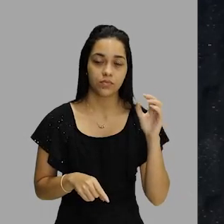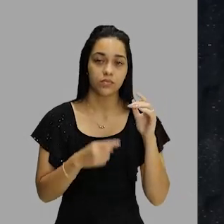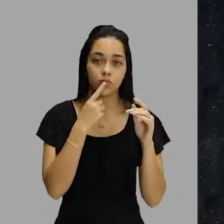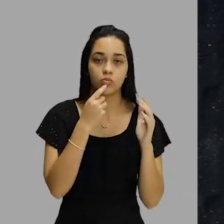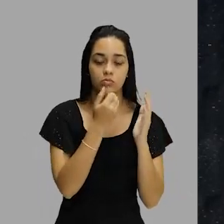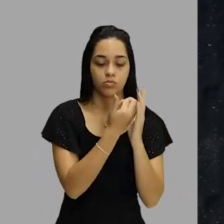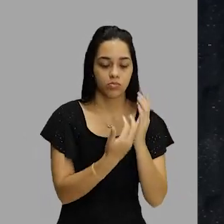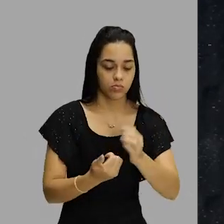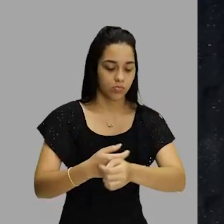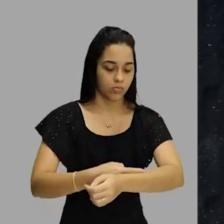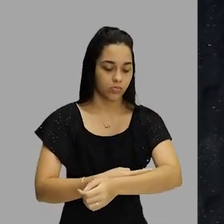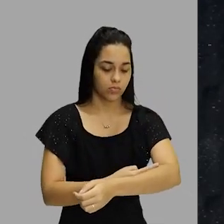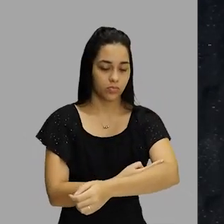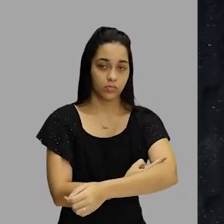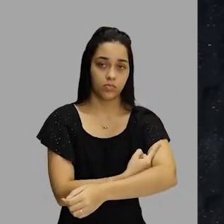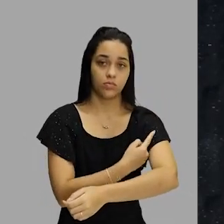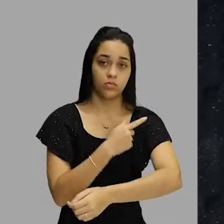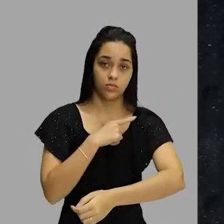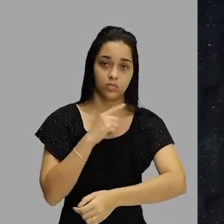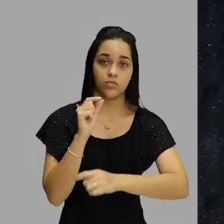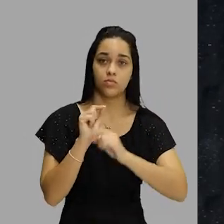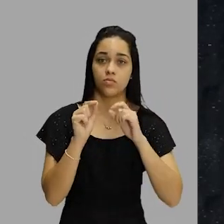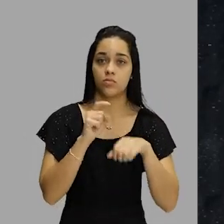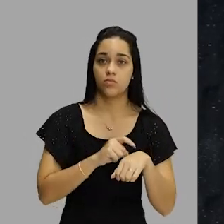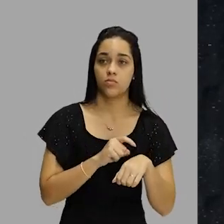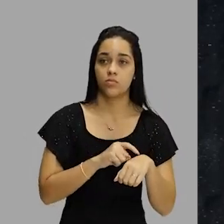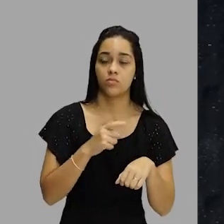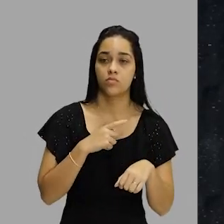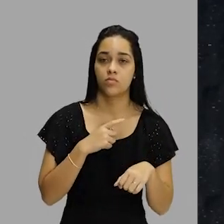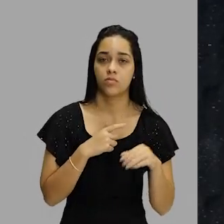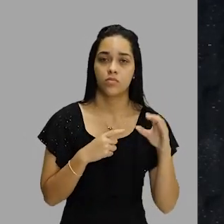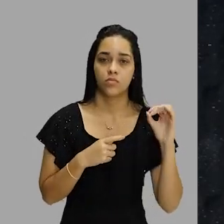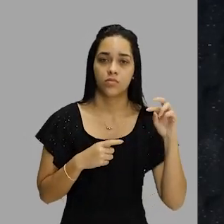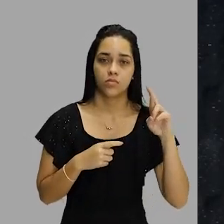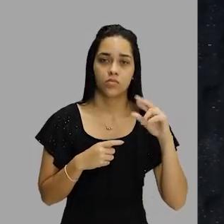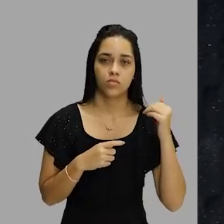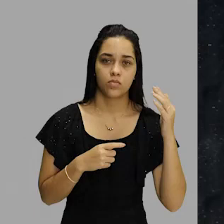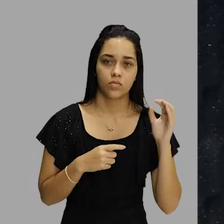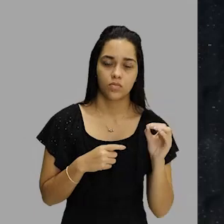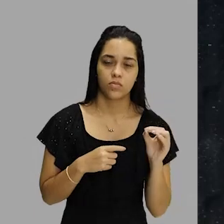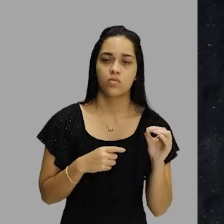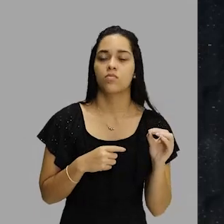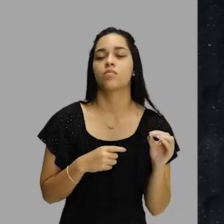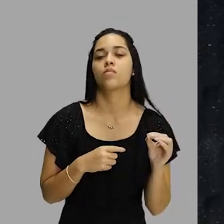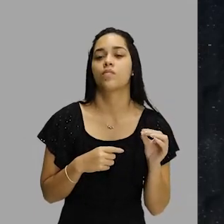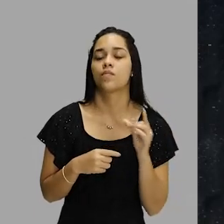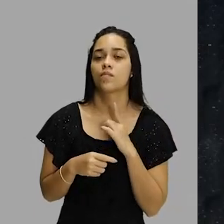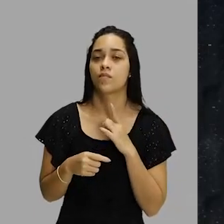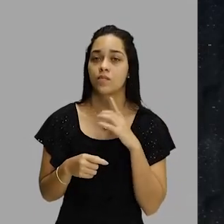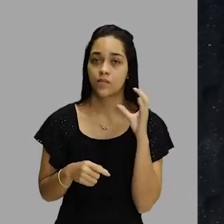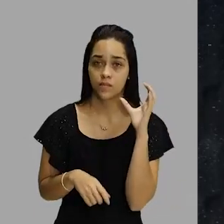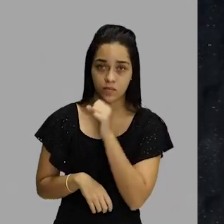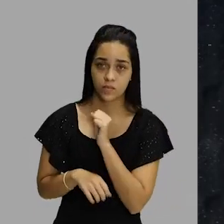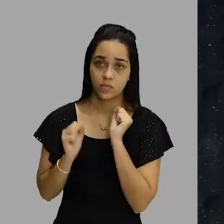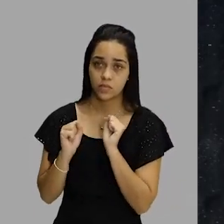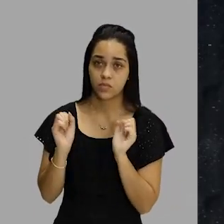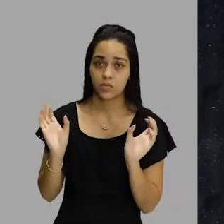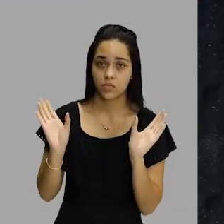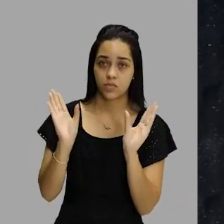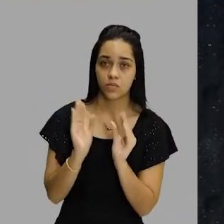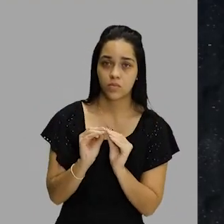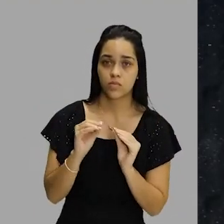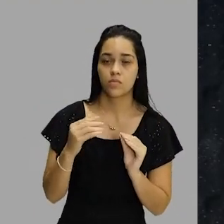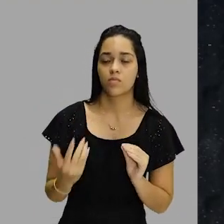ele pode ter ali um momento em que ocorre uma pequena contração, né? Um pequeno encurtamento para poder diminuir ali